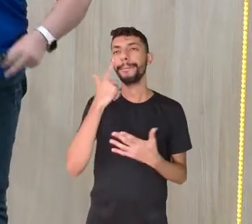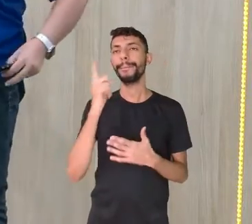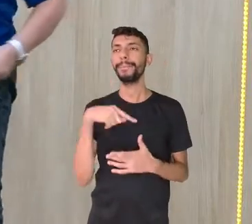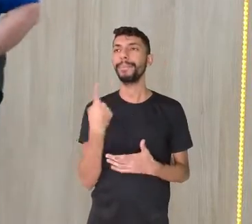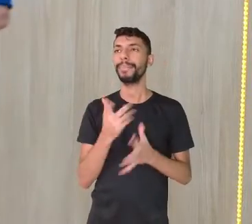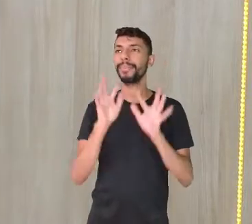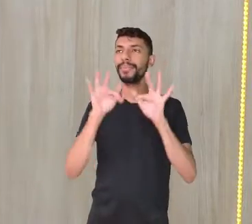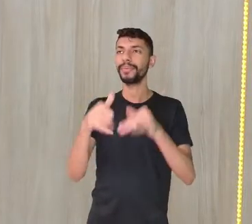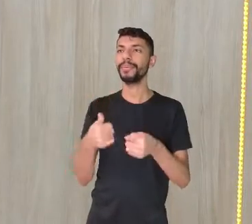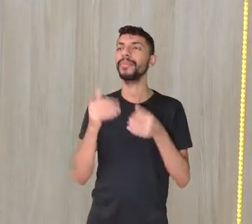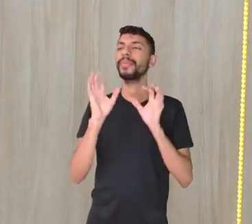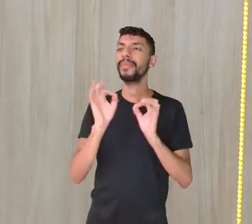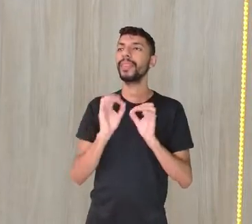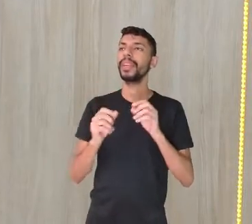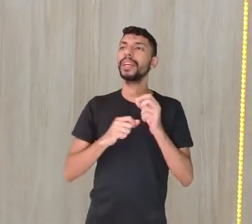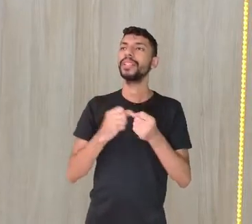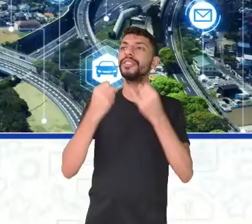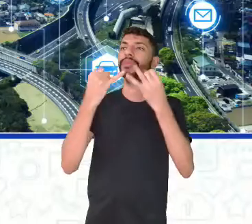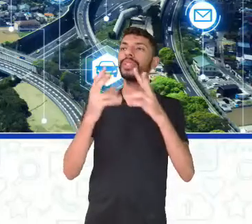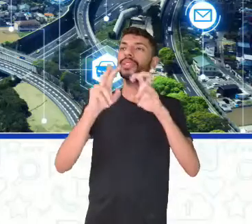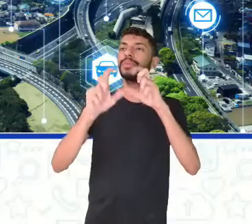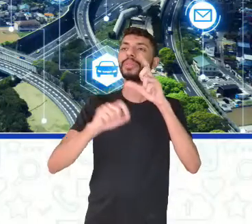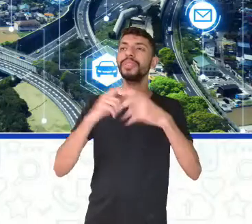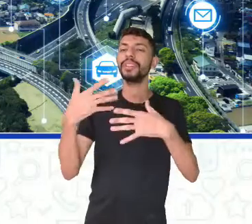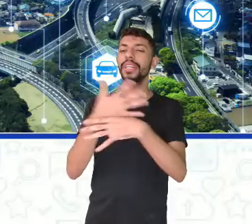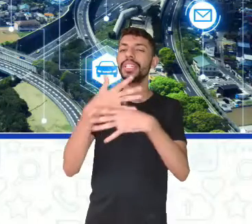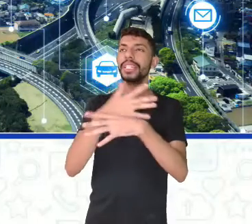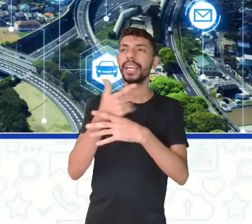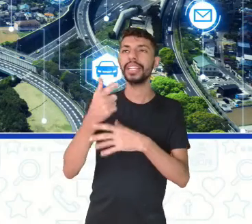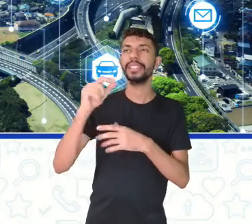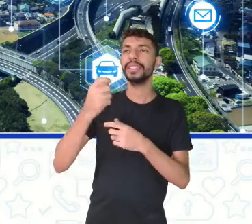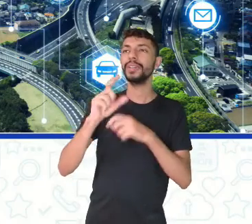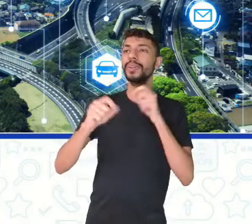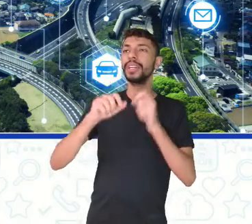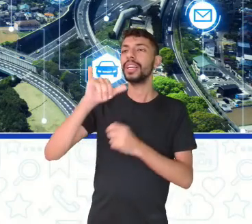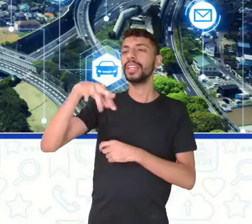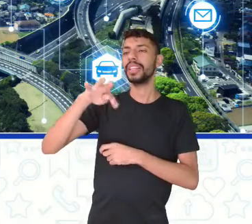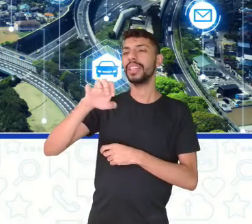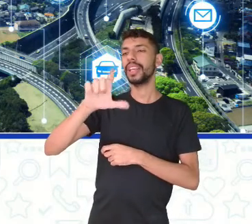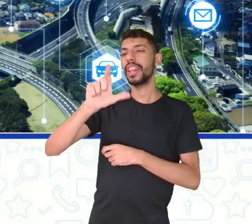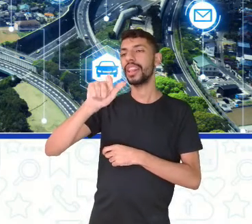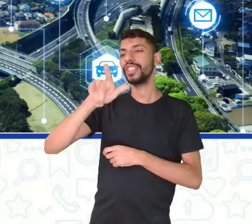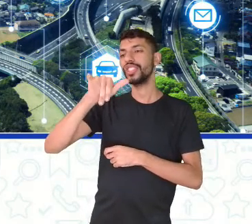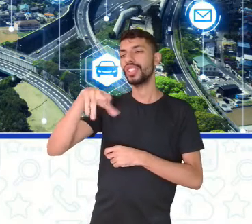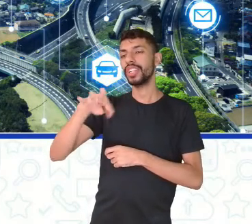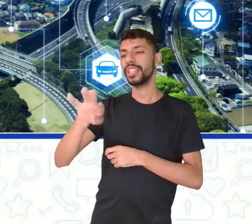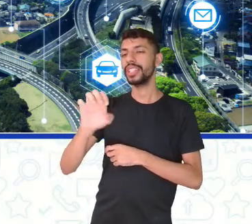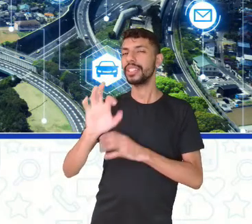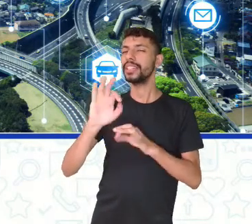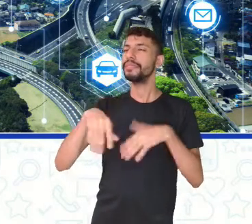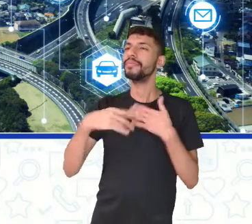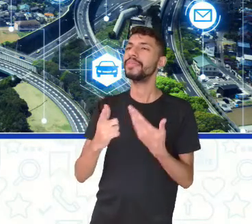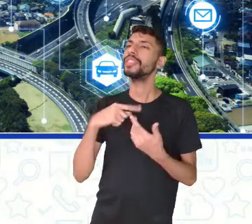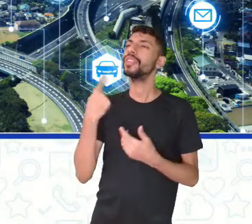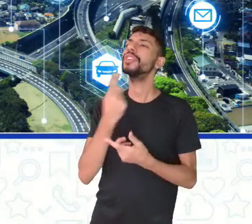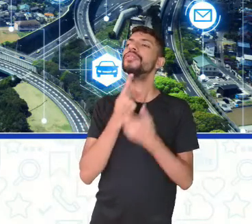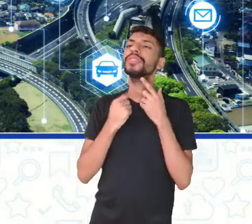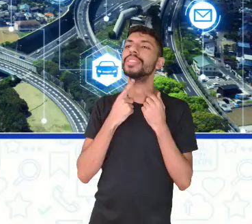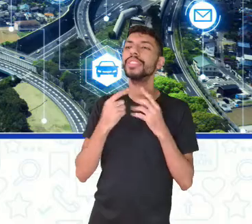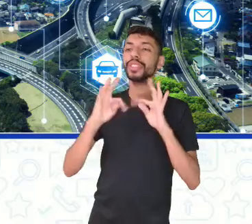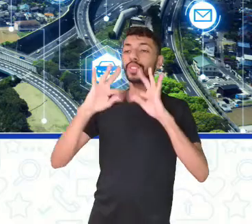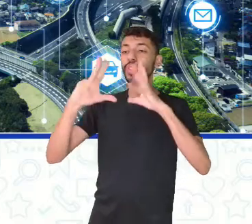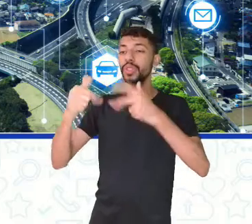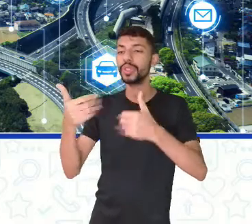vai encerrar falando de uma cidade inteligente. É o que nós desejamos para a nossa cidade e para todas as cidades do Brasil